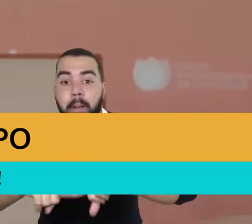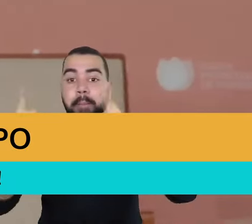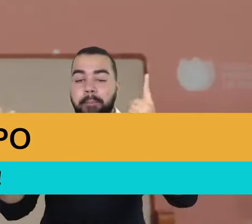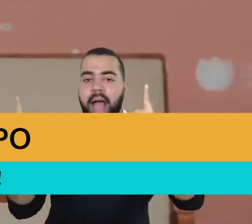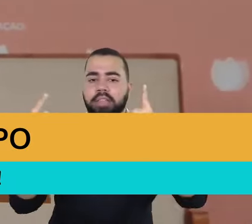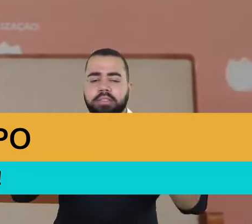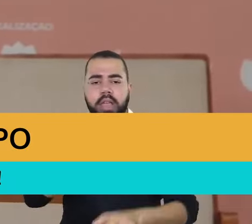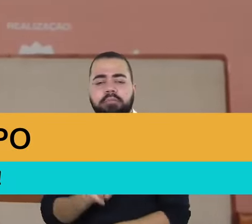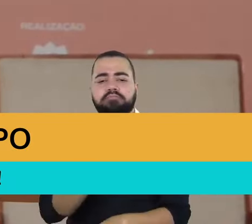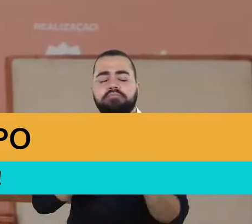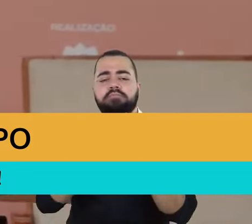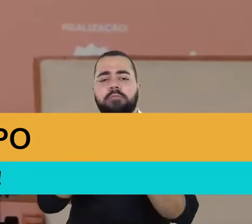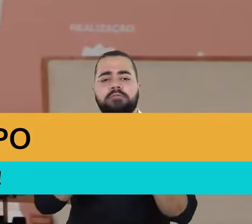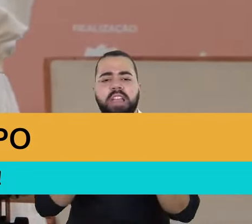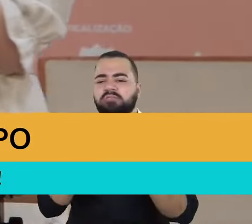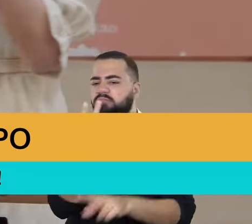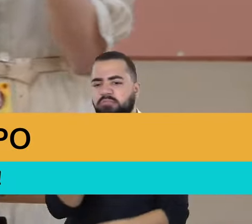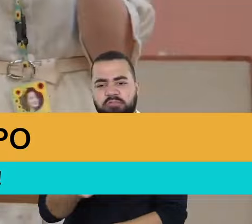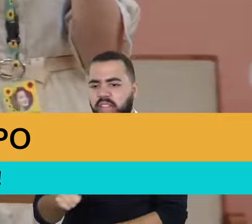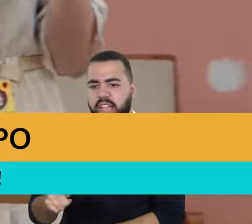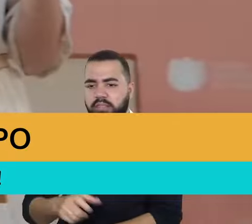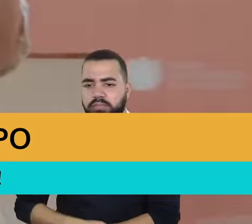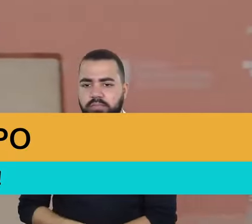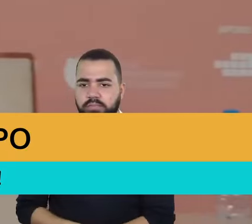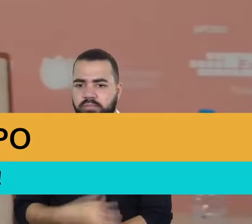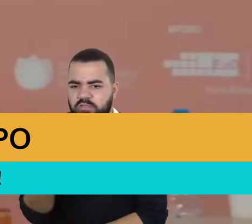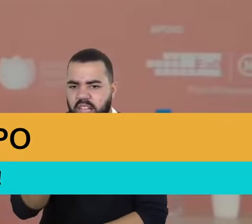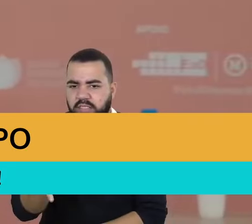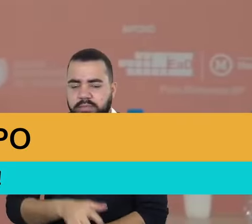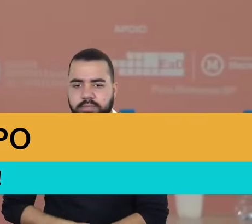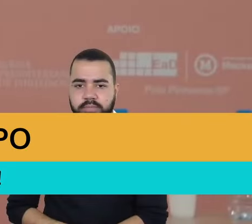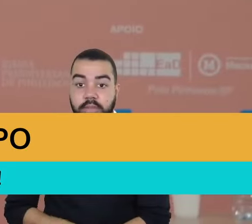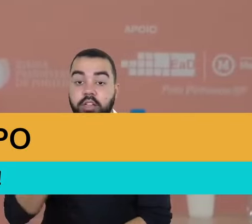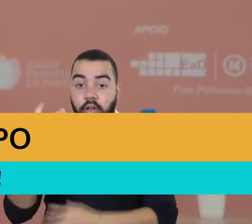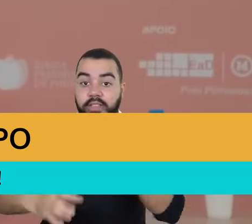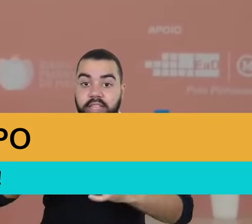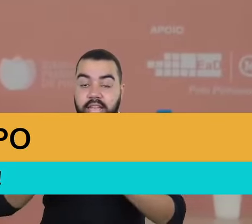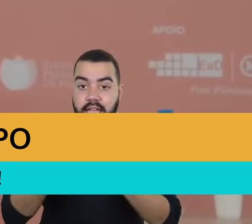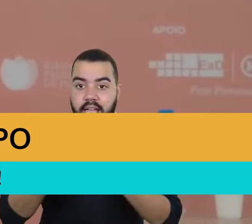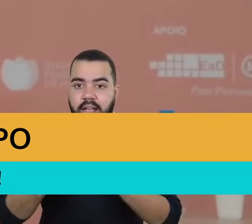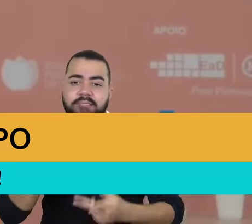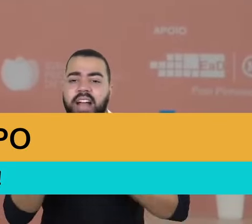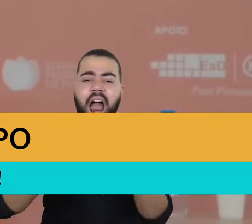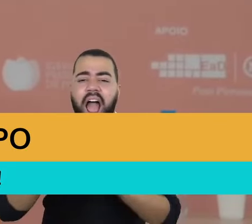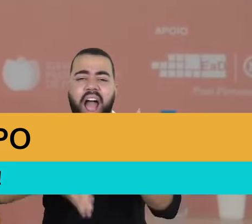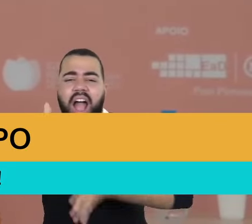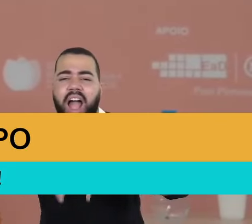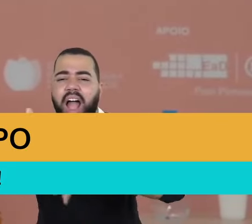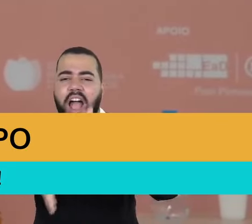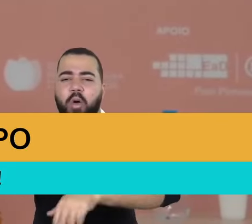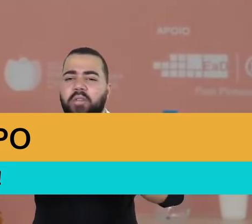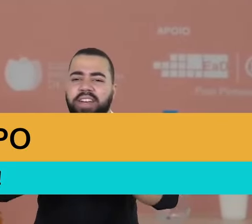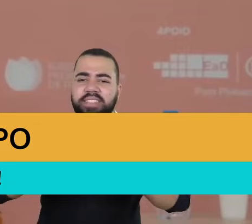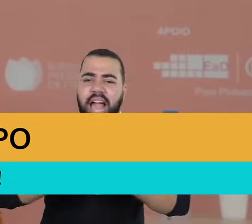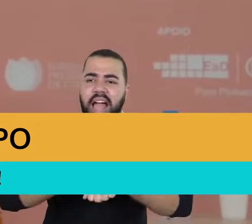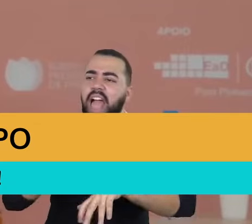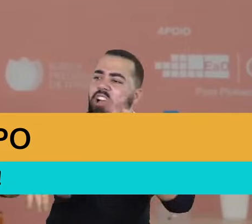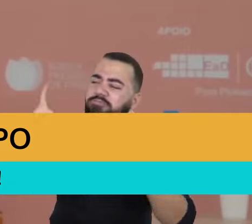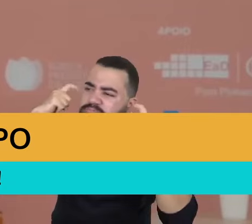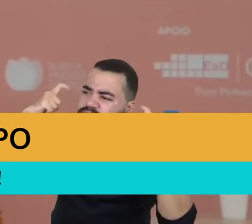ouvir o autista, não quer acolher o autista, não quer dar voz para o autista. A gente só quer falar, entendeu? Que o som está